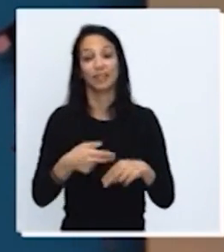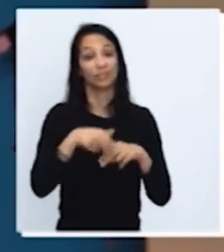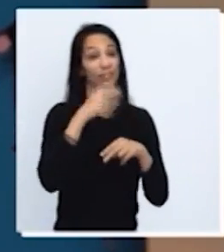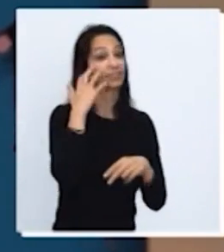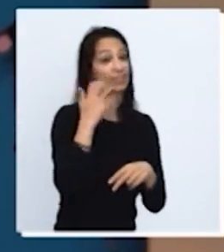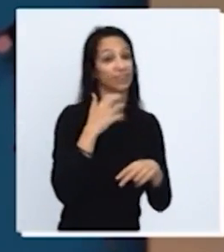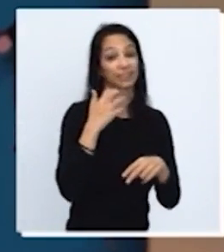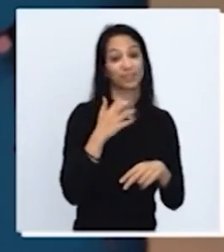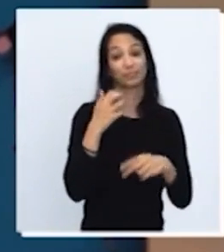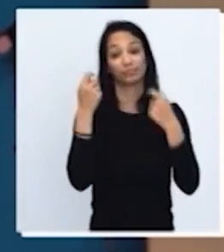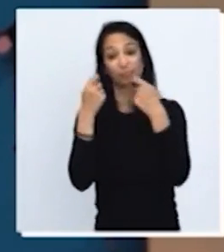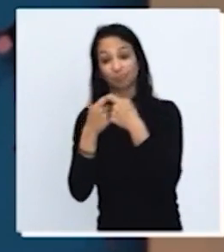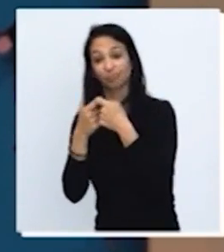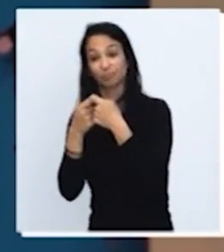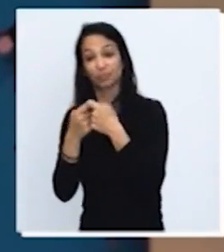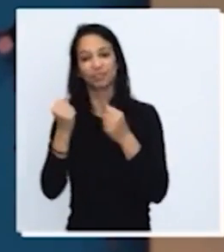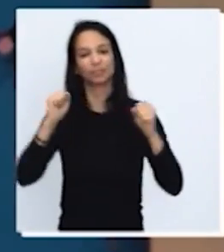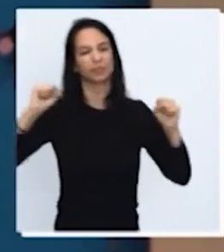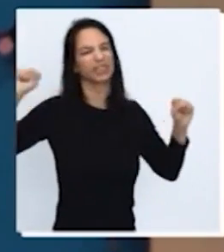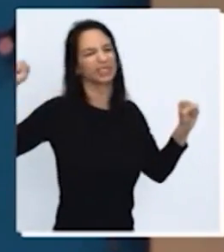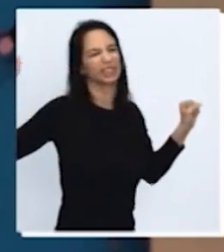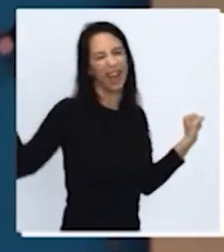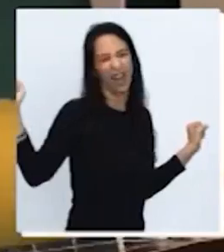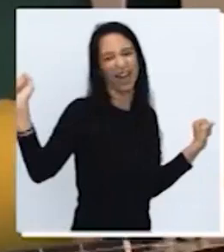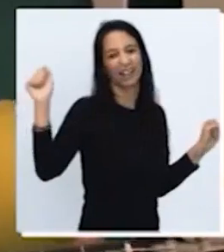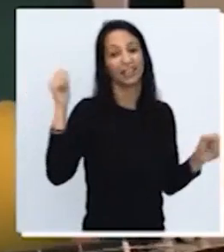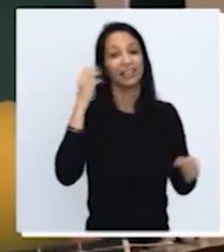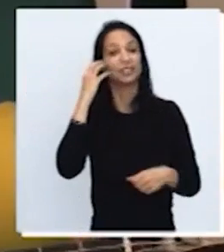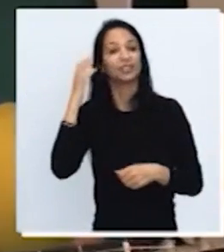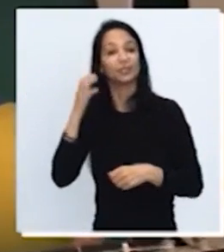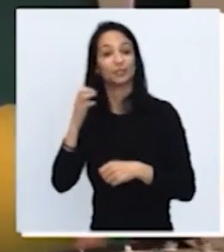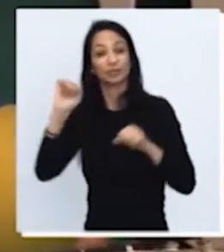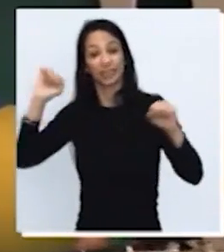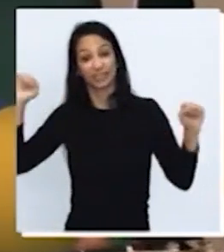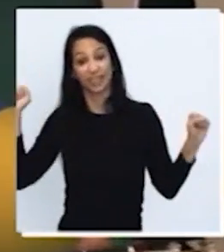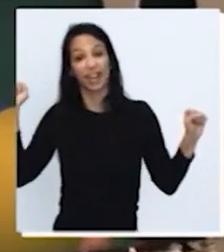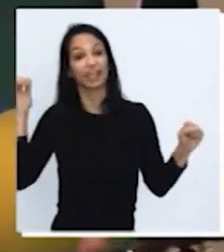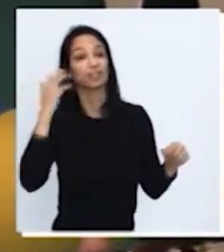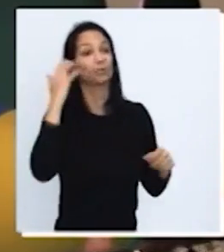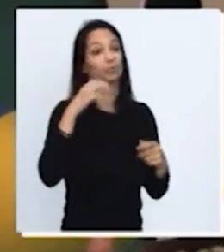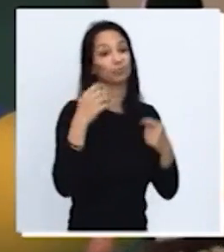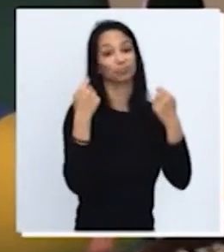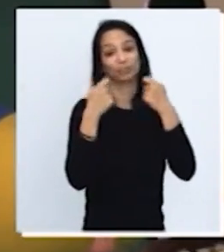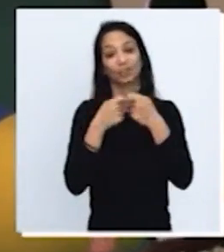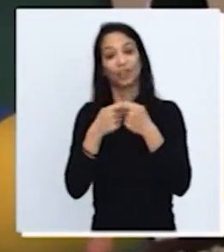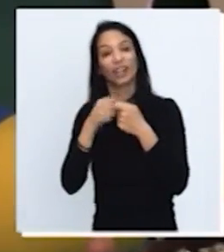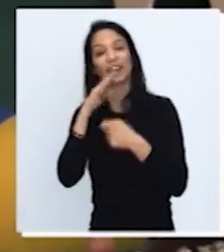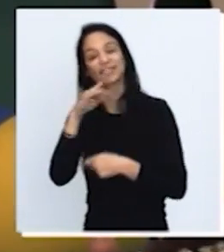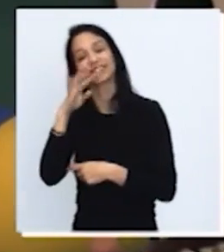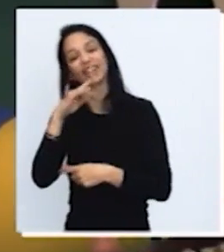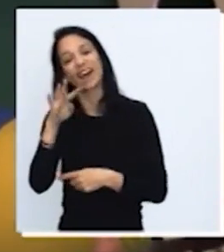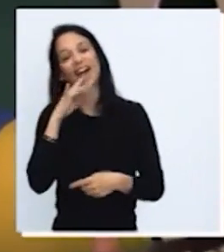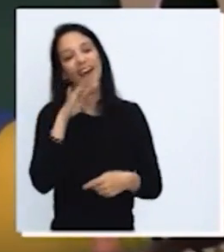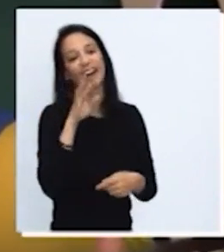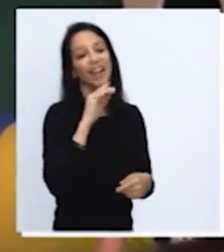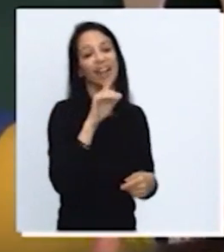Sentar rima com espreguiçar. Espreguiçar rima com